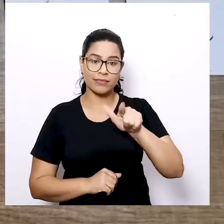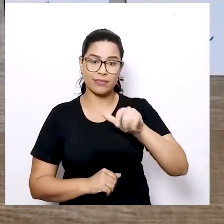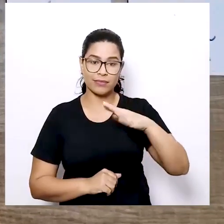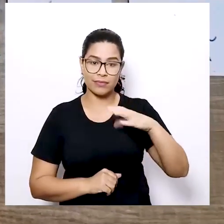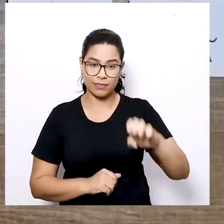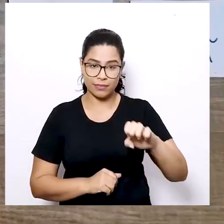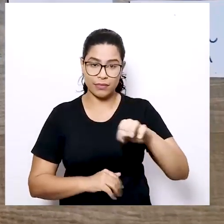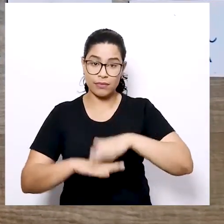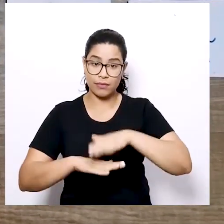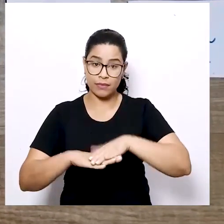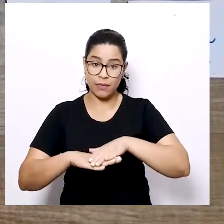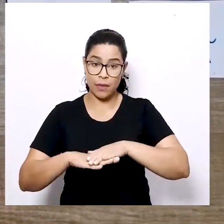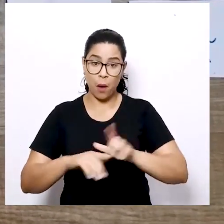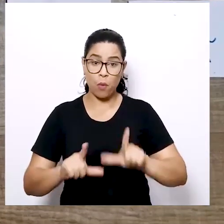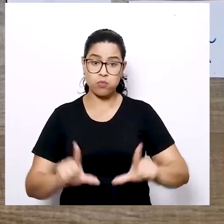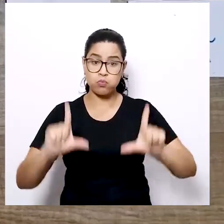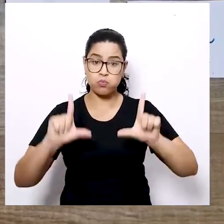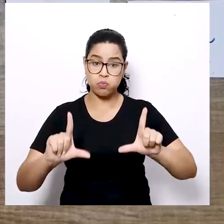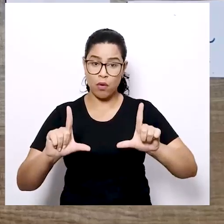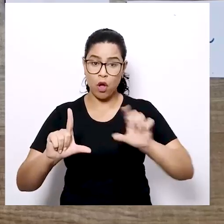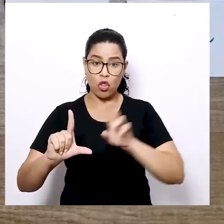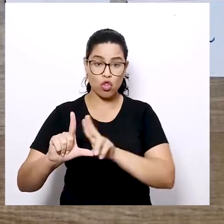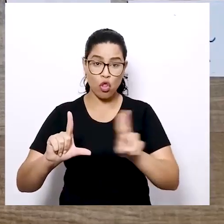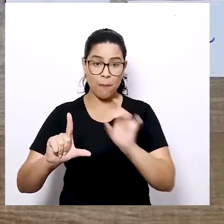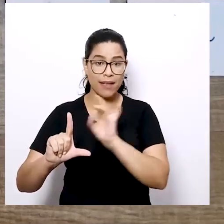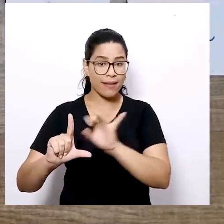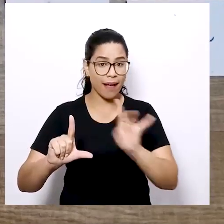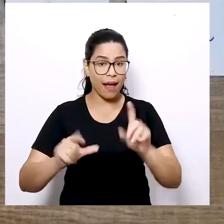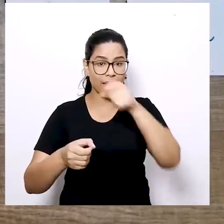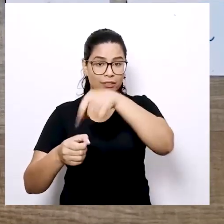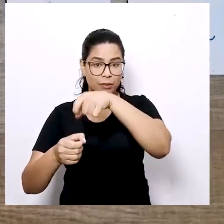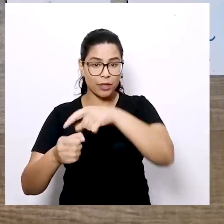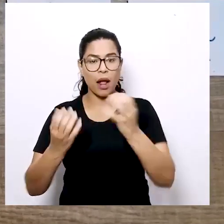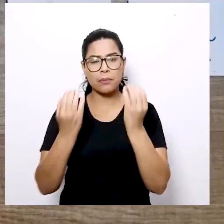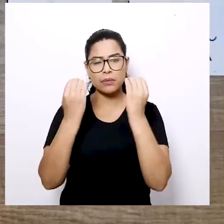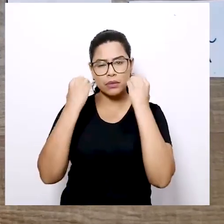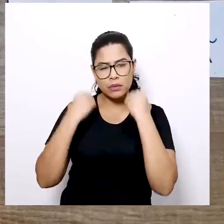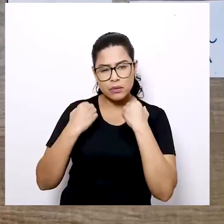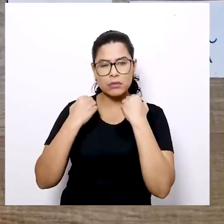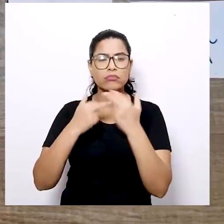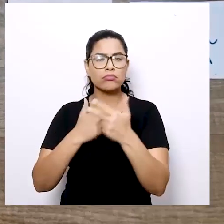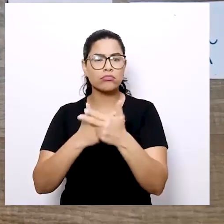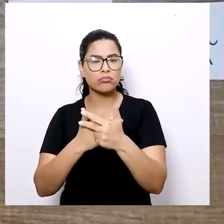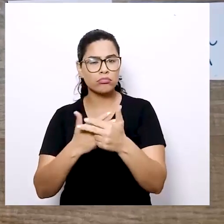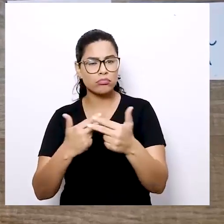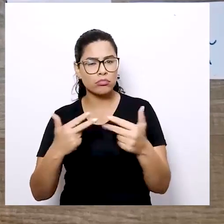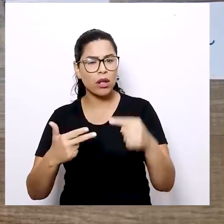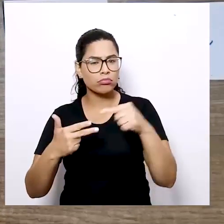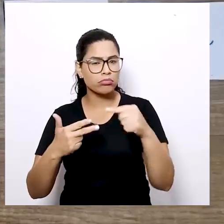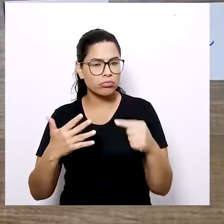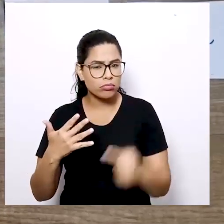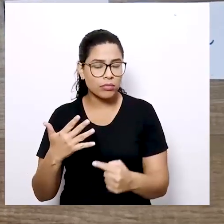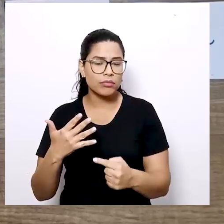fez uma plaquinha de identificação para cada uma das sementes. Tem milho, linhaça,